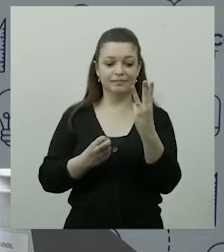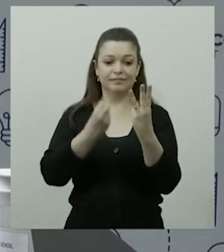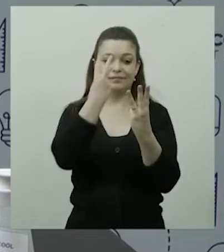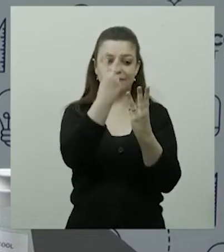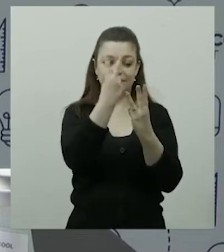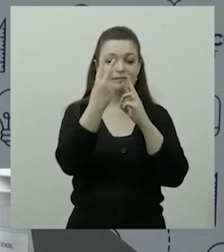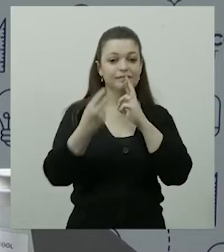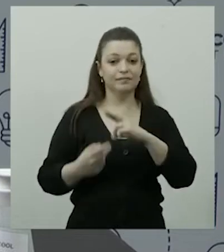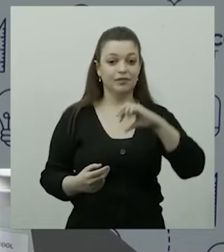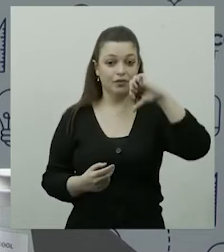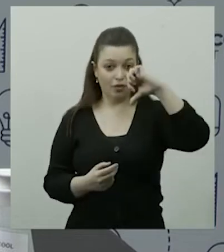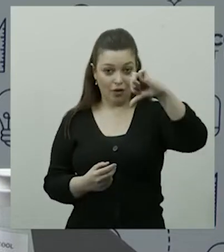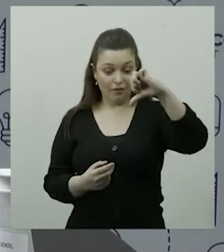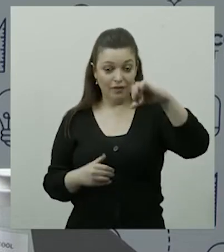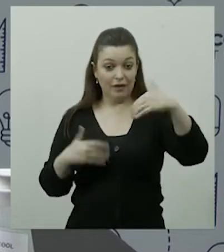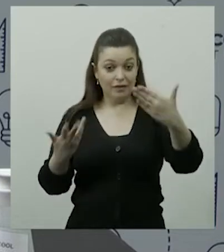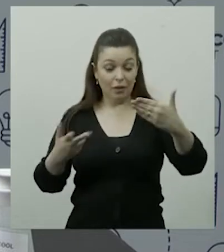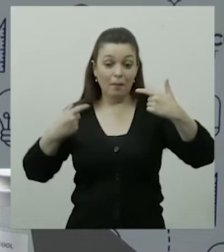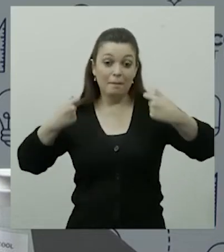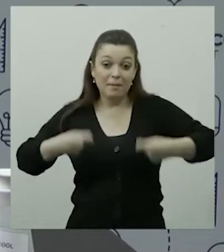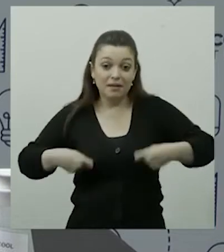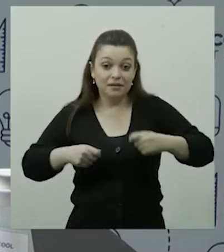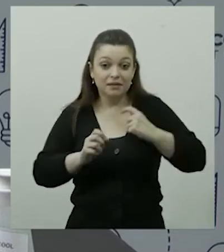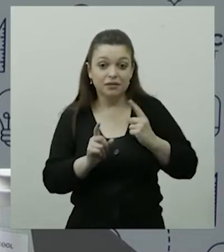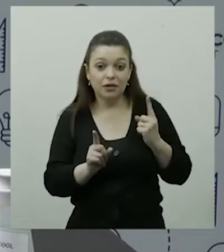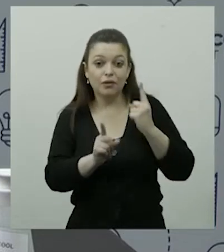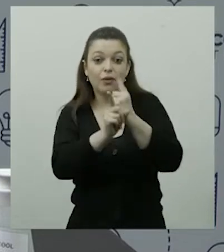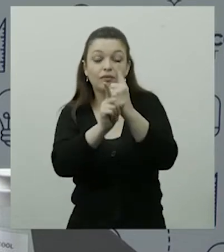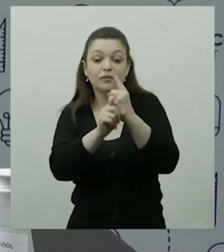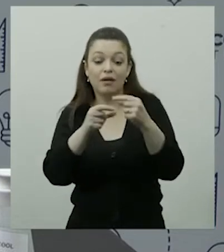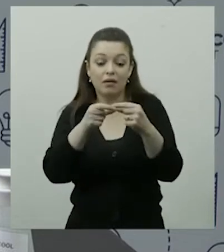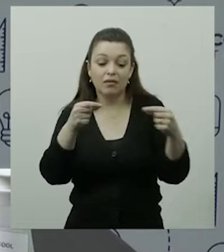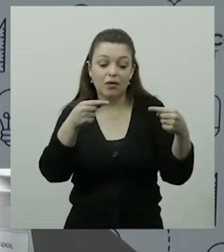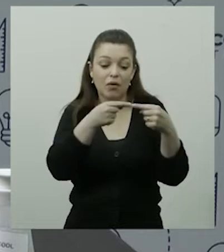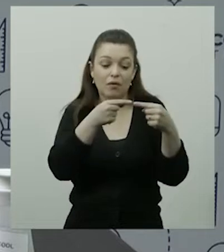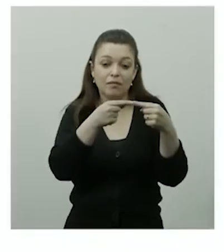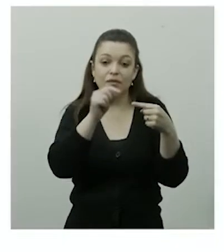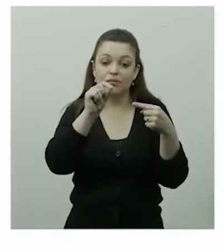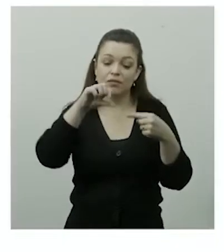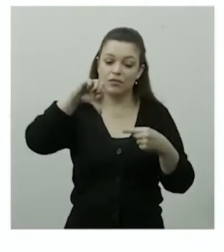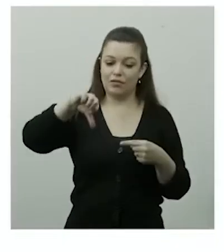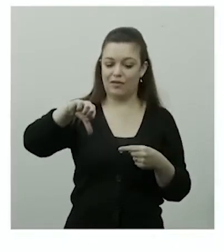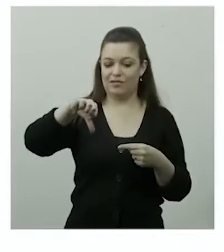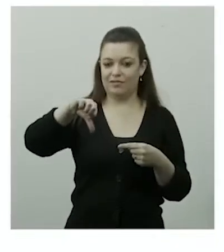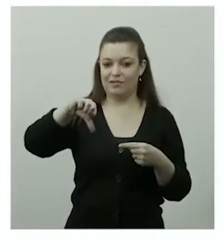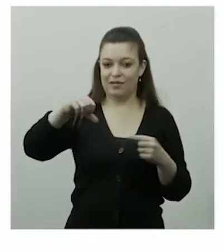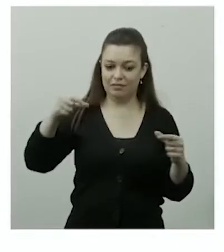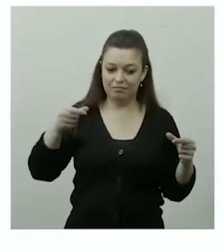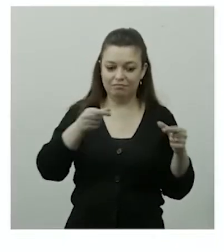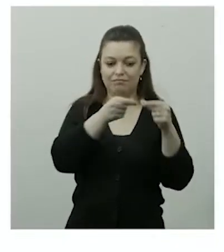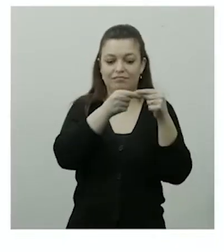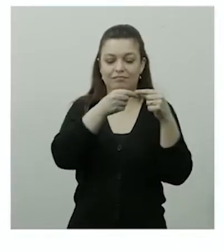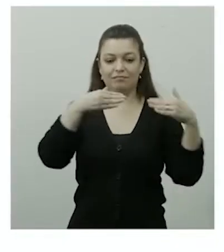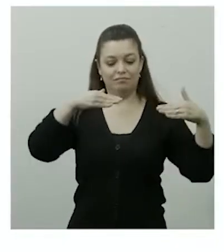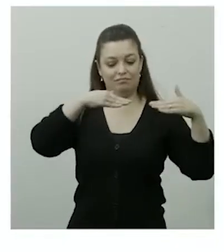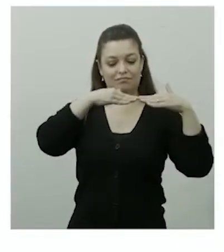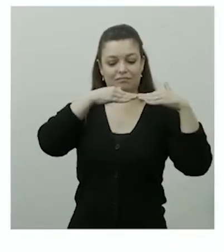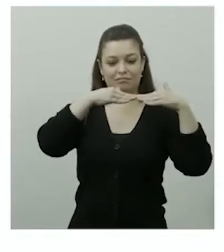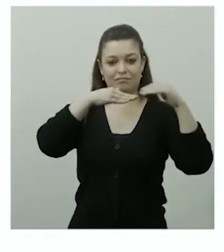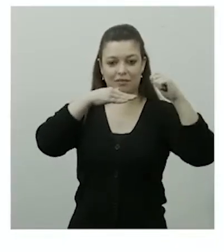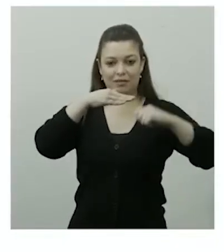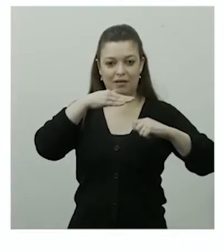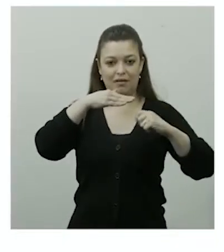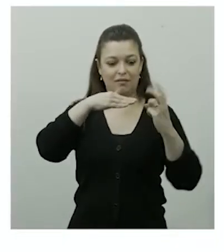A peça que vem em seguida, então, qual é? O número 9 para encaixar com o dominó.